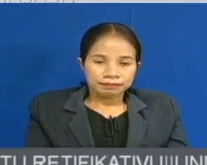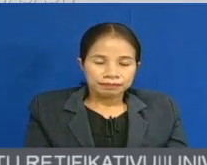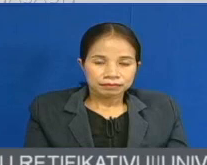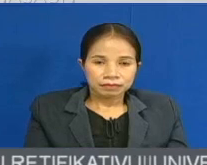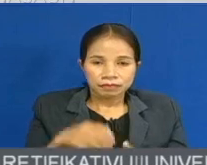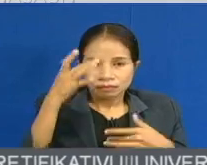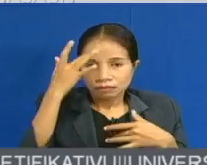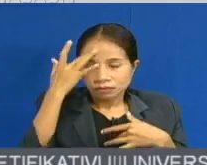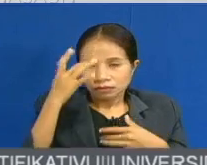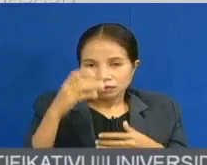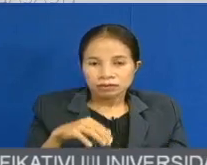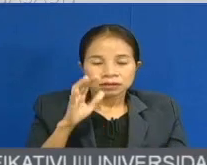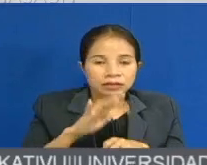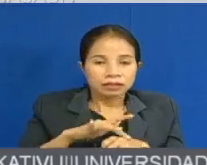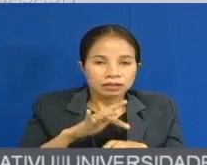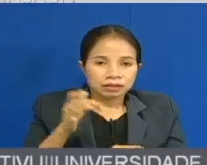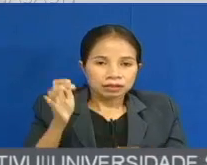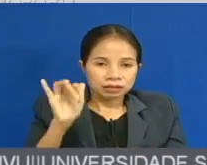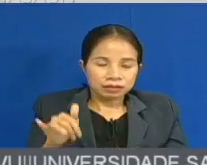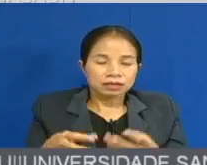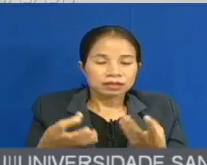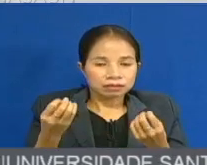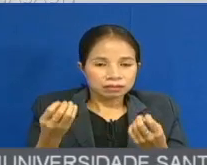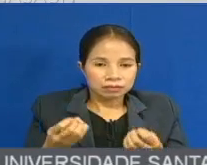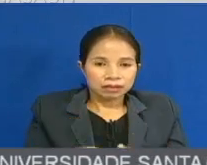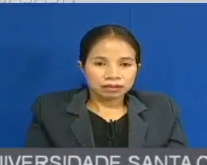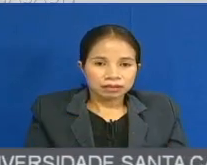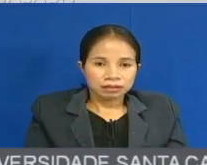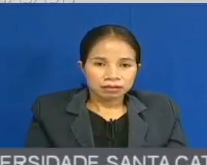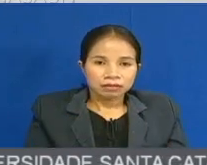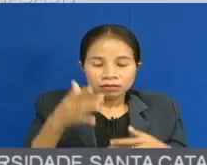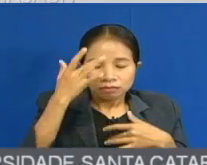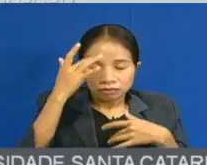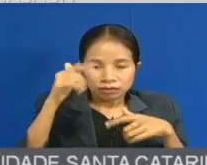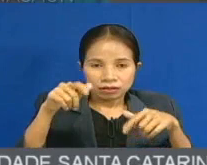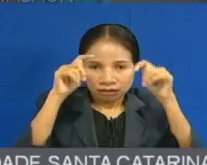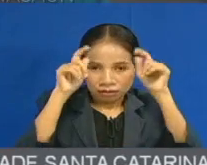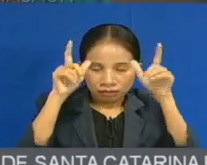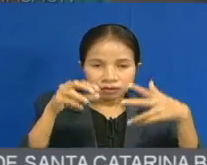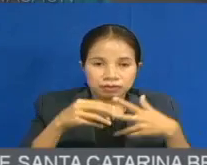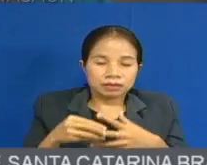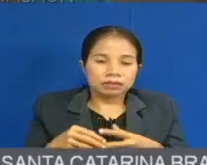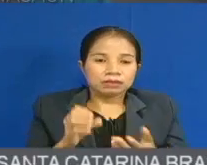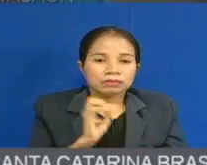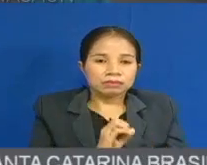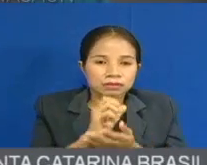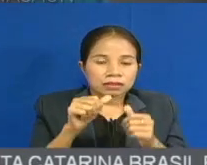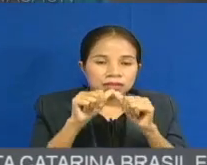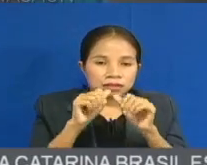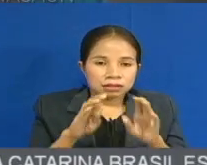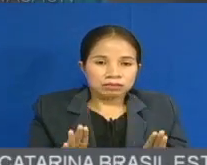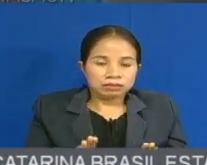moras be hadaet sira rapara malaria e timor liliu hela cusi. Administrador Global